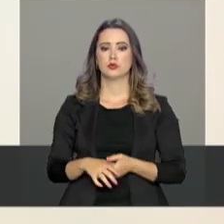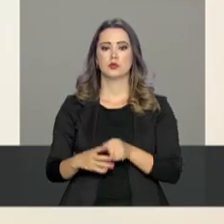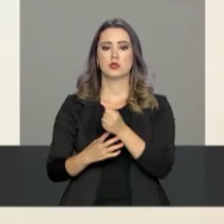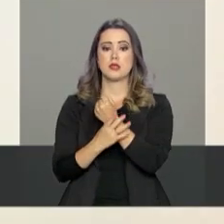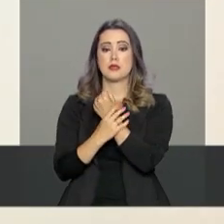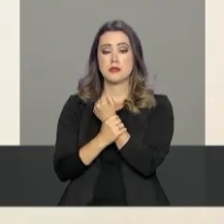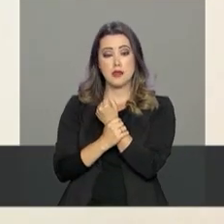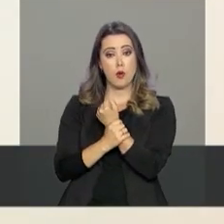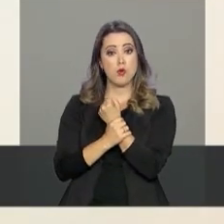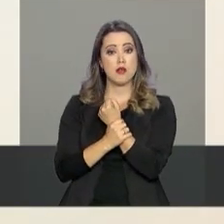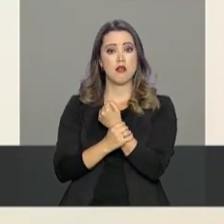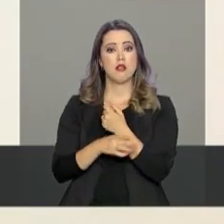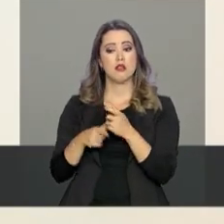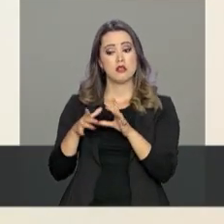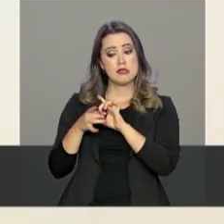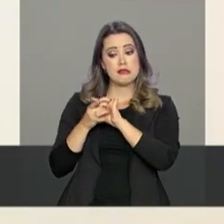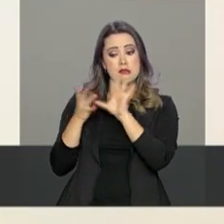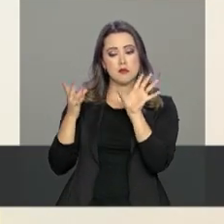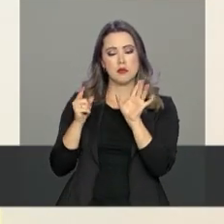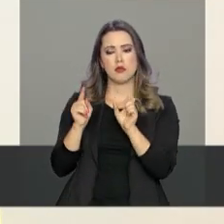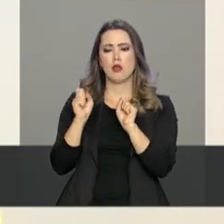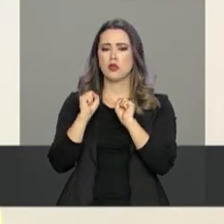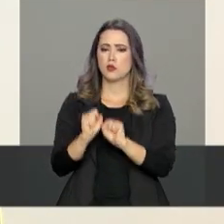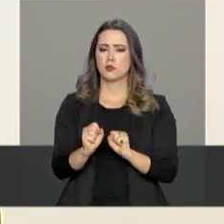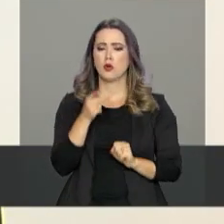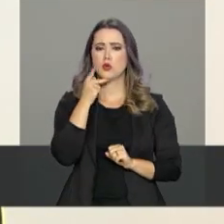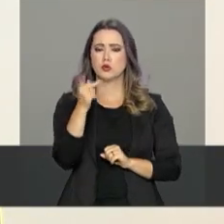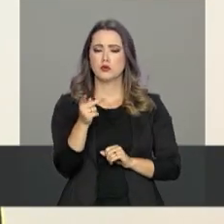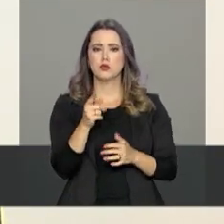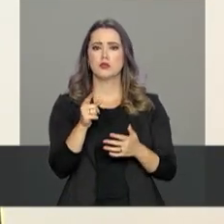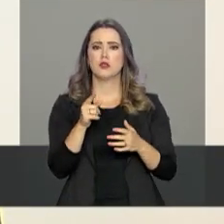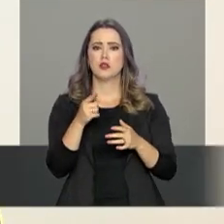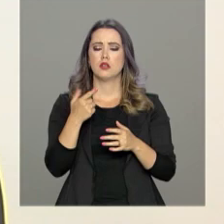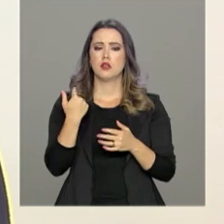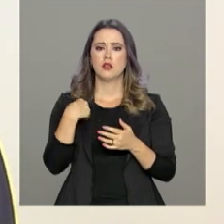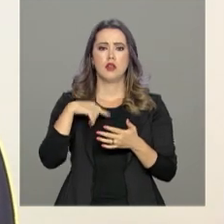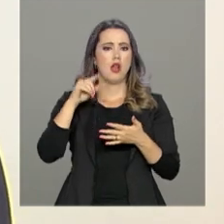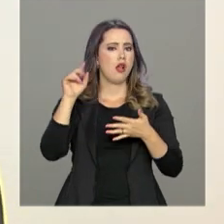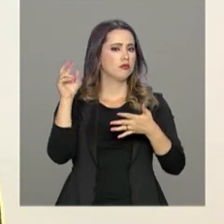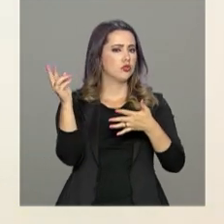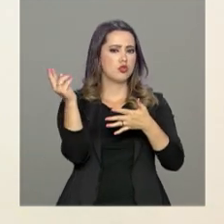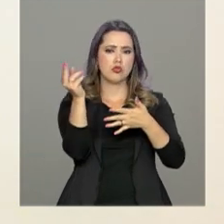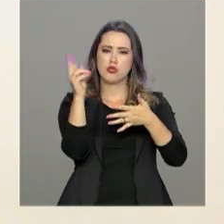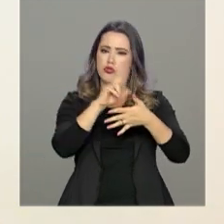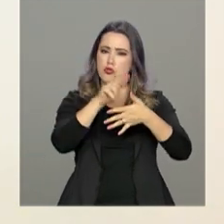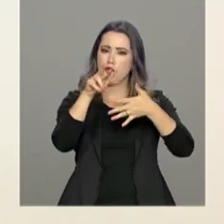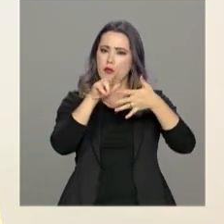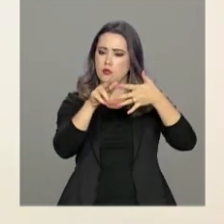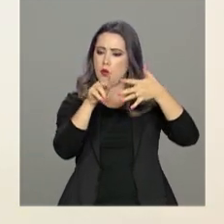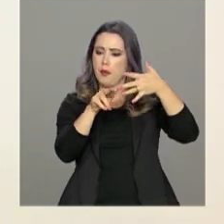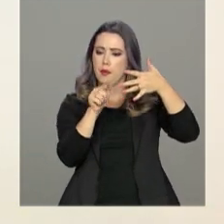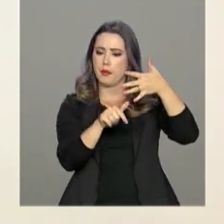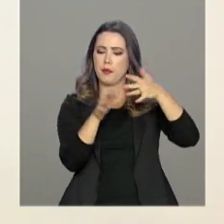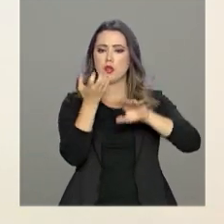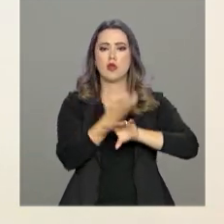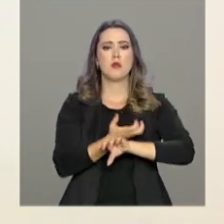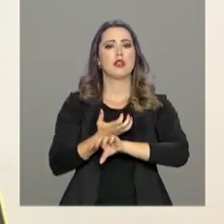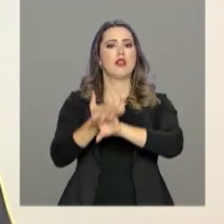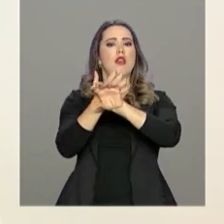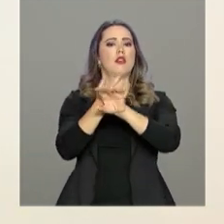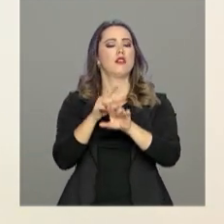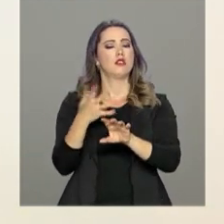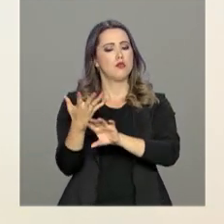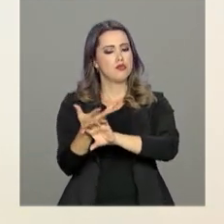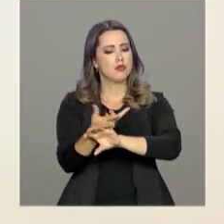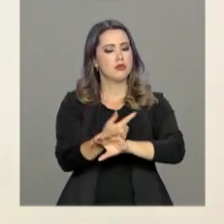né liberdade de poder passear entre todos os assuntos da não só de uma disciplina mas é